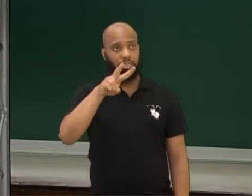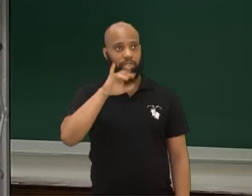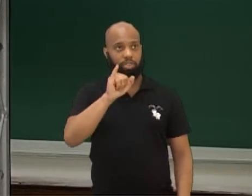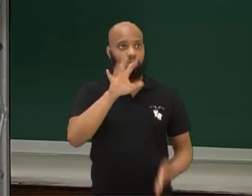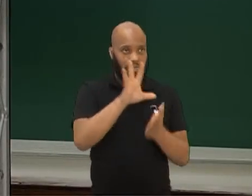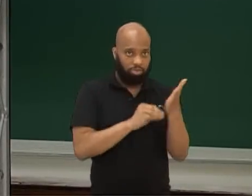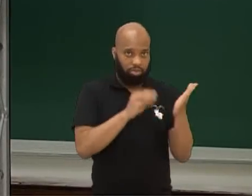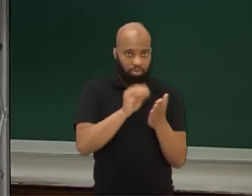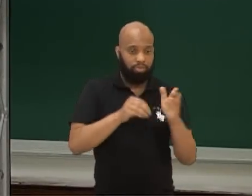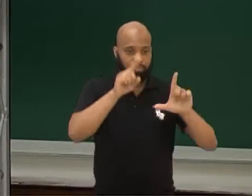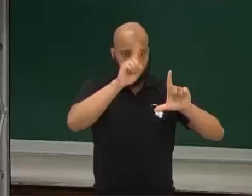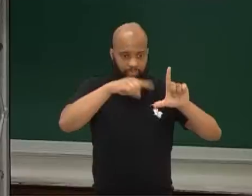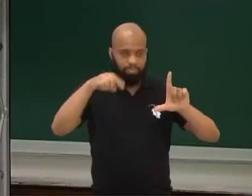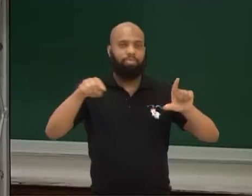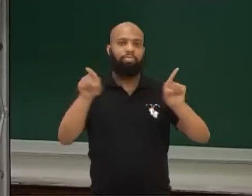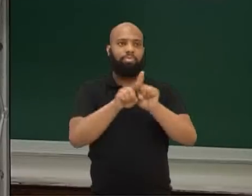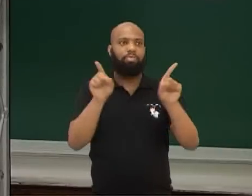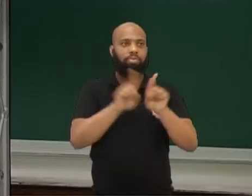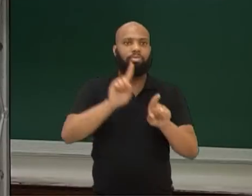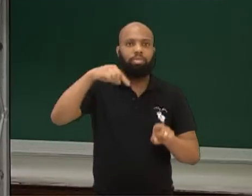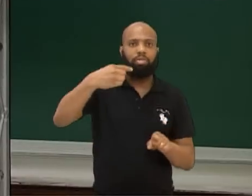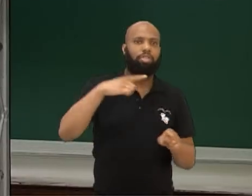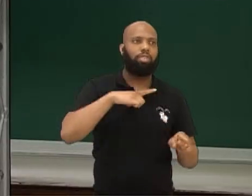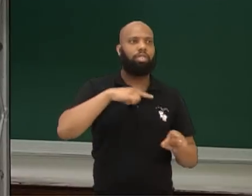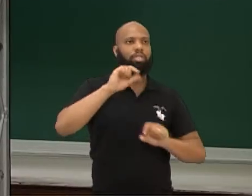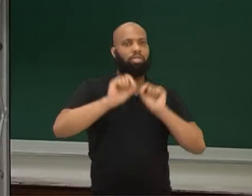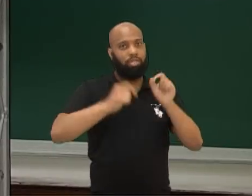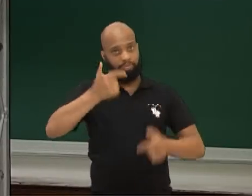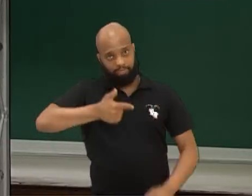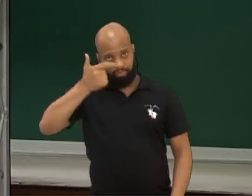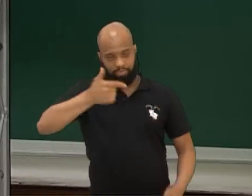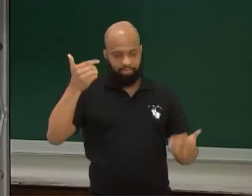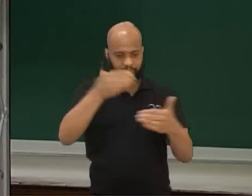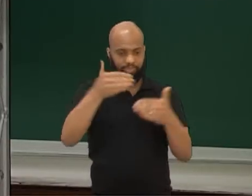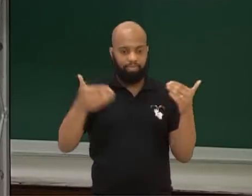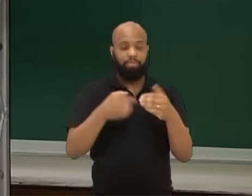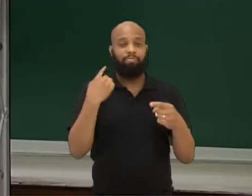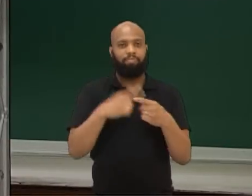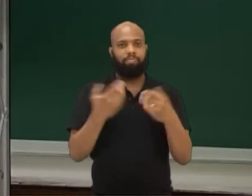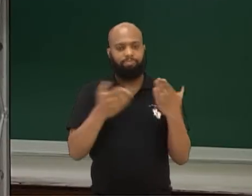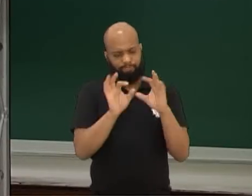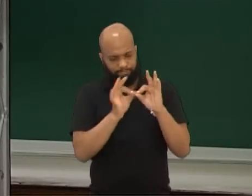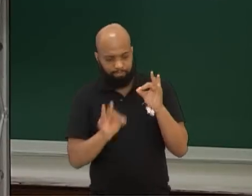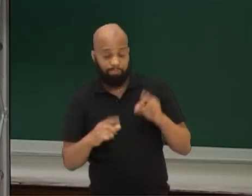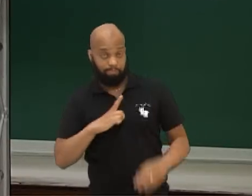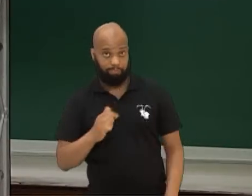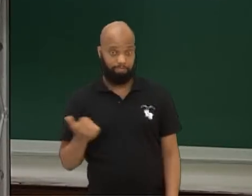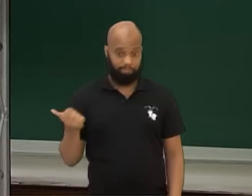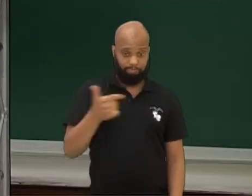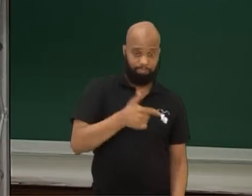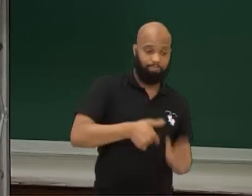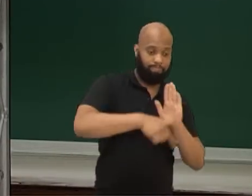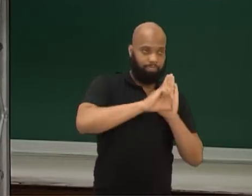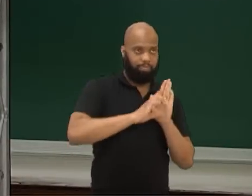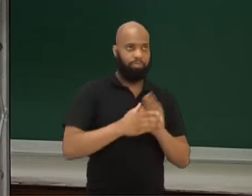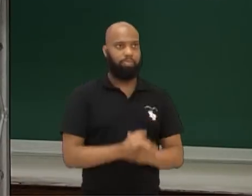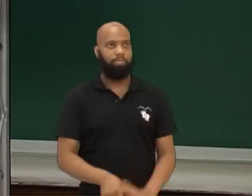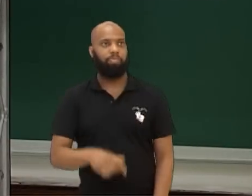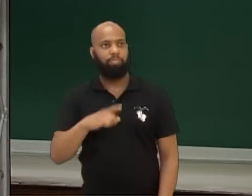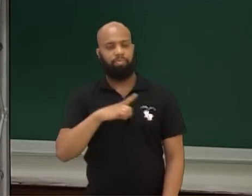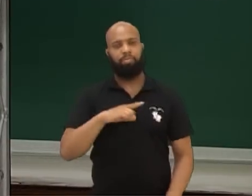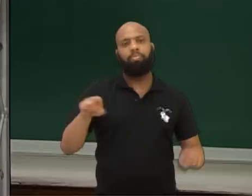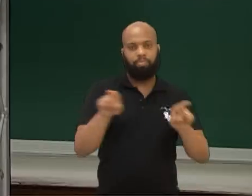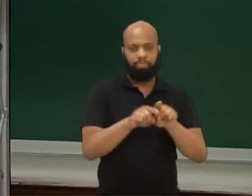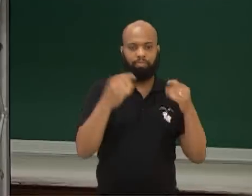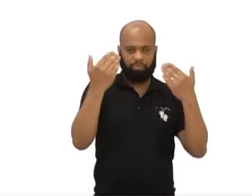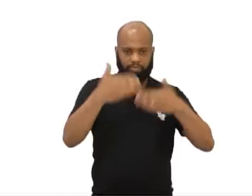vocês copiarem o primeiro slide e depois o segundo slide, tá bom? Porque ele é um pouquinho mais longo, tá? Ó, também da